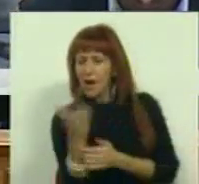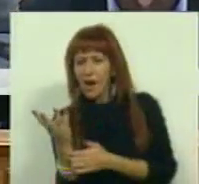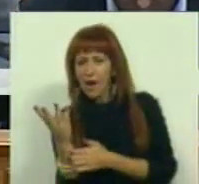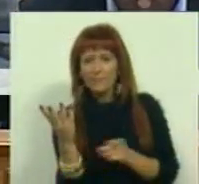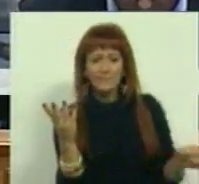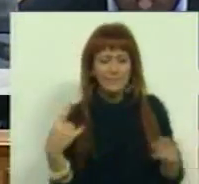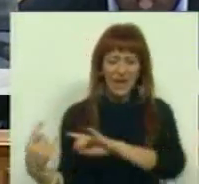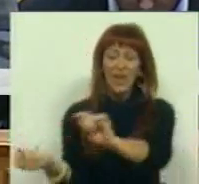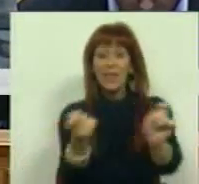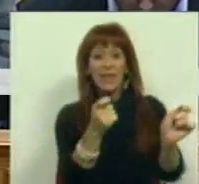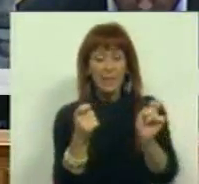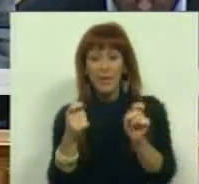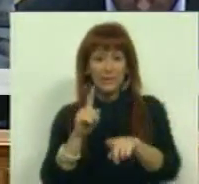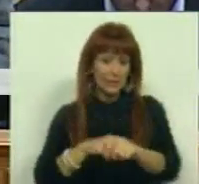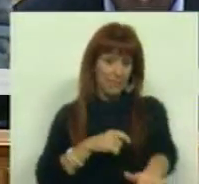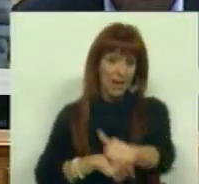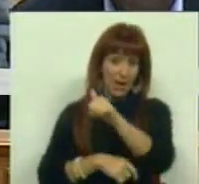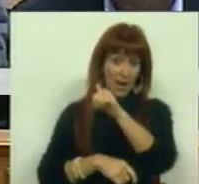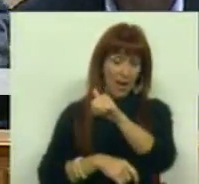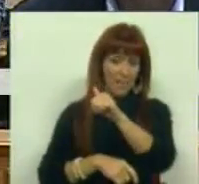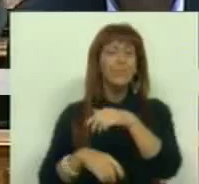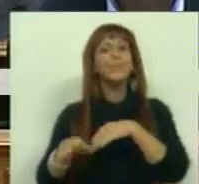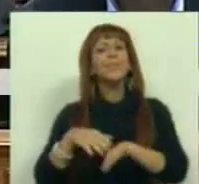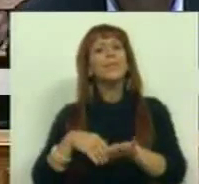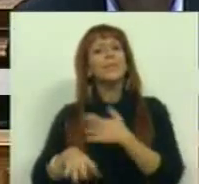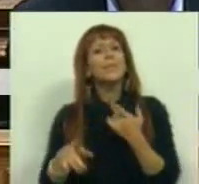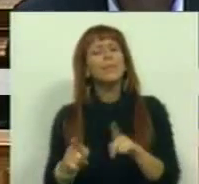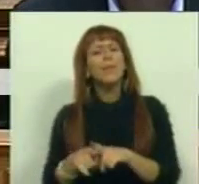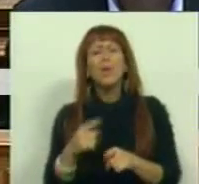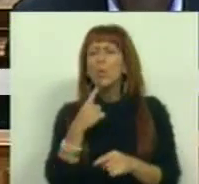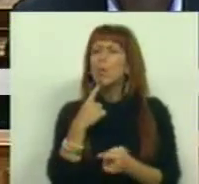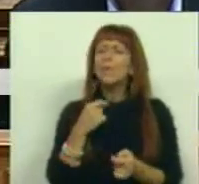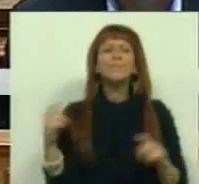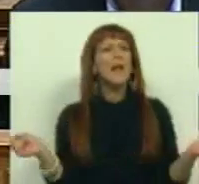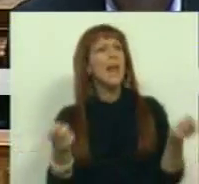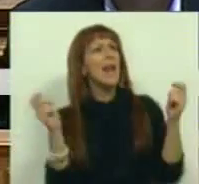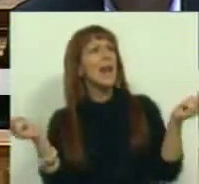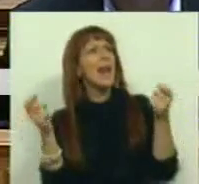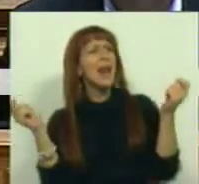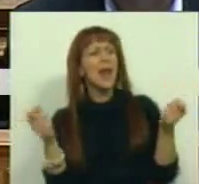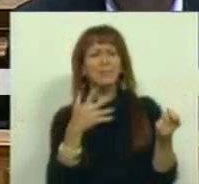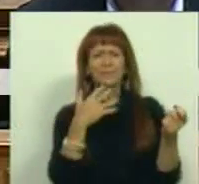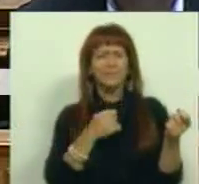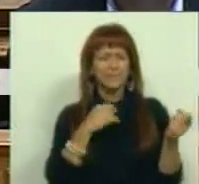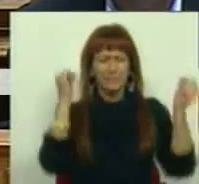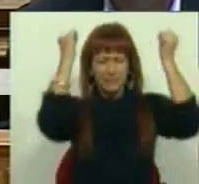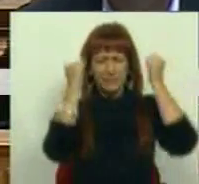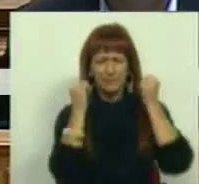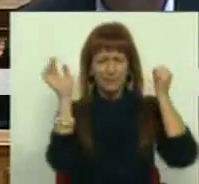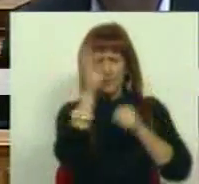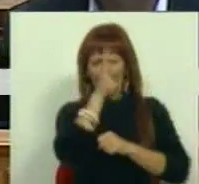Todo este debate, à época, foi feito sobre uma publicidade absolutamente